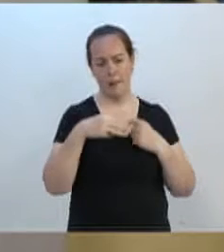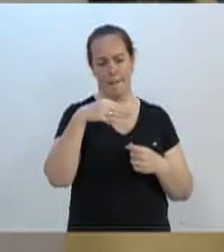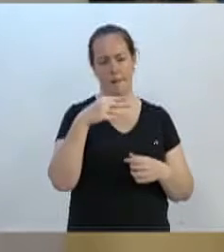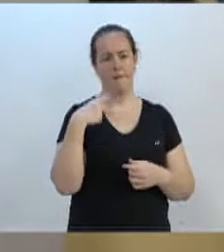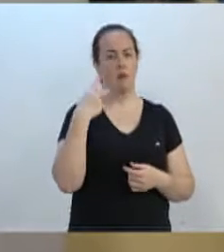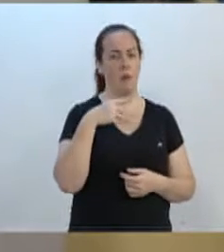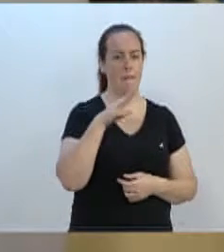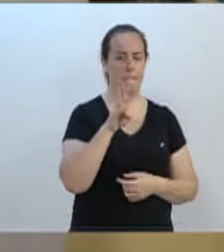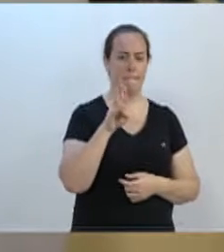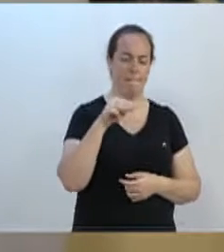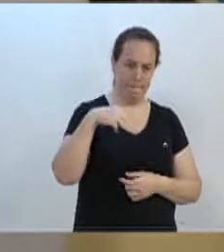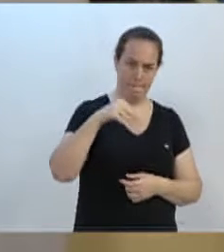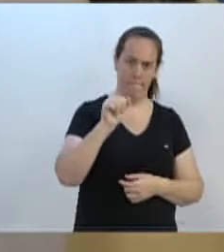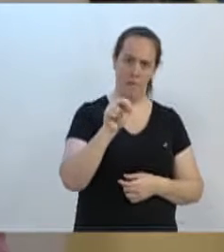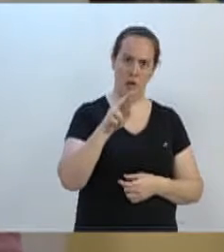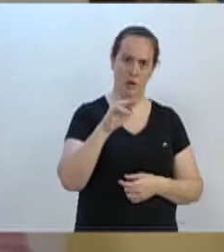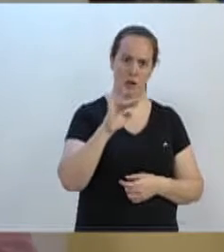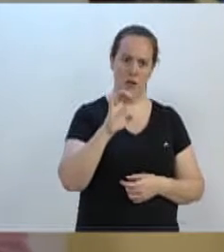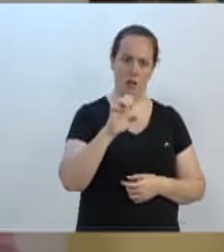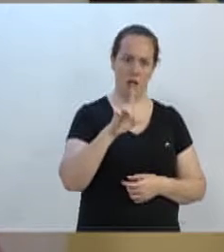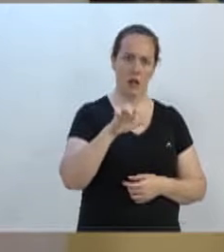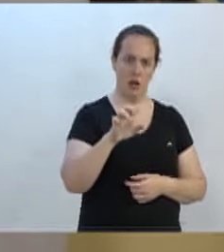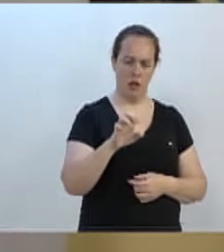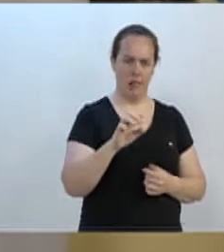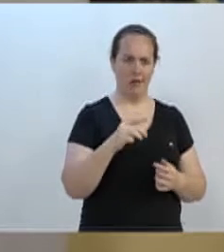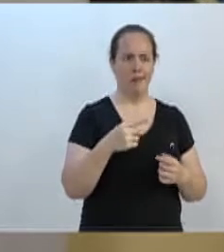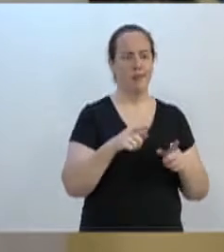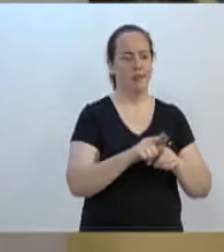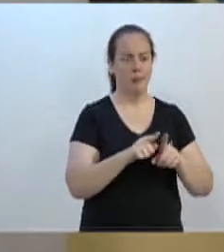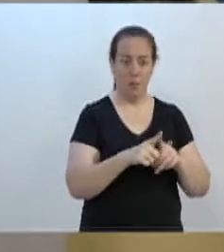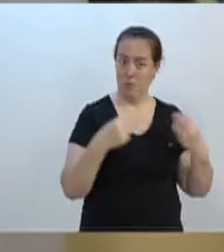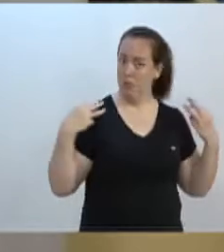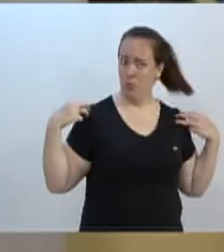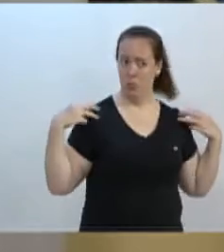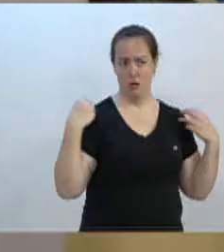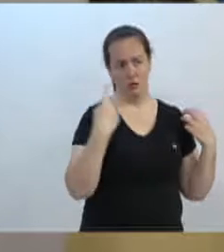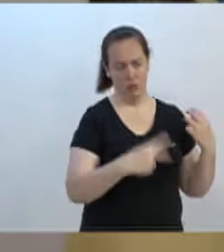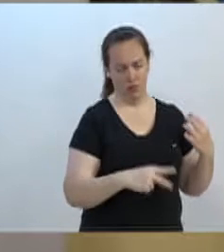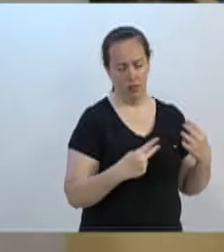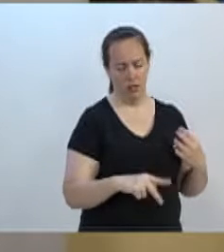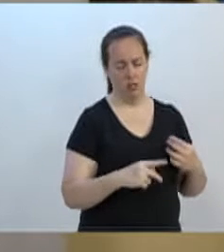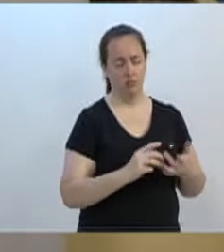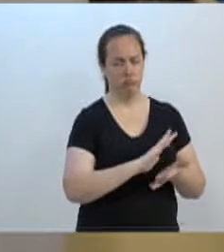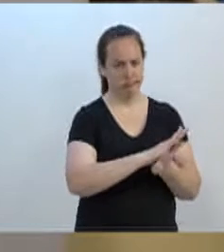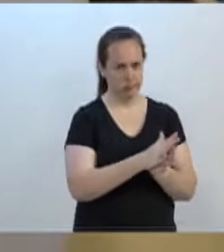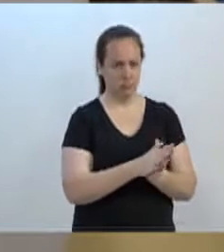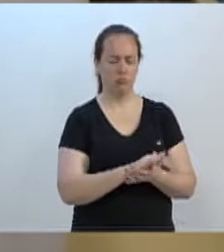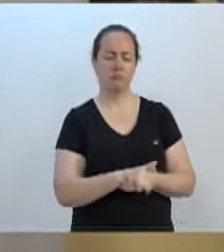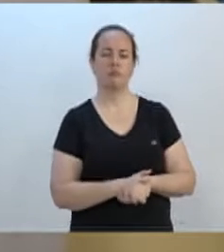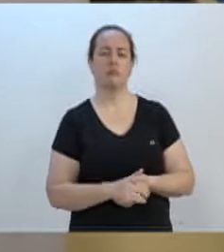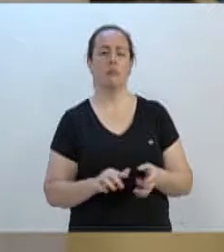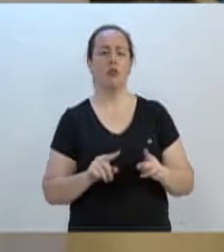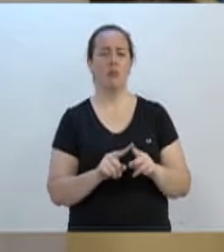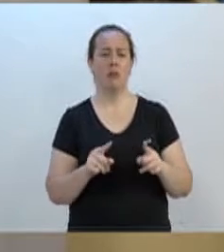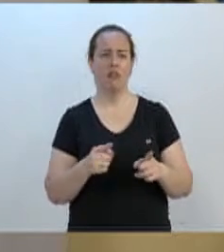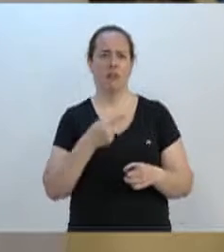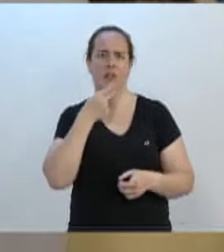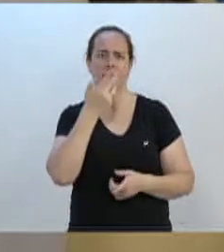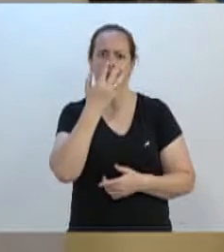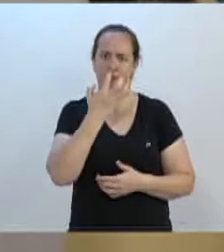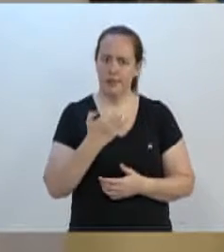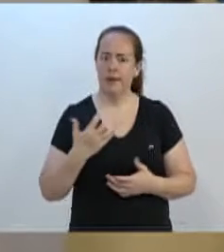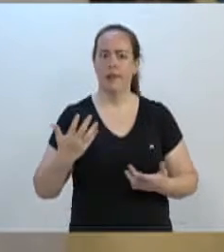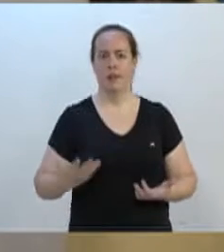Marielle. Interessante que nem se fala do motorista da Marielle, que também foi assassinado, mas é uma covardia, né? É